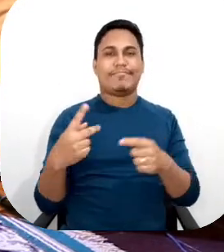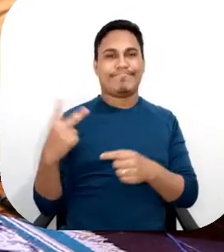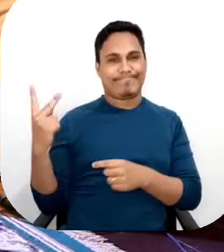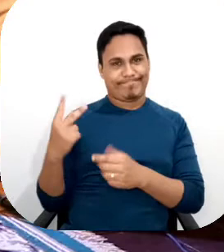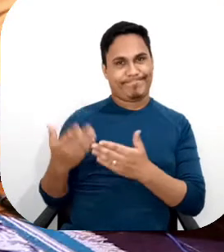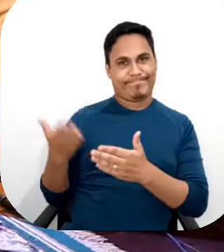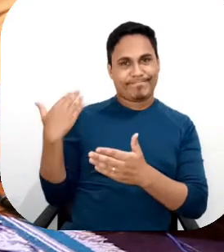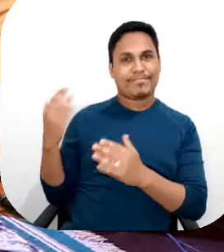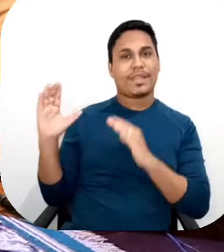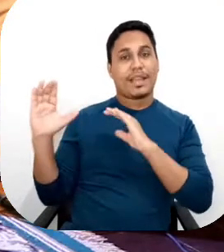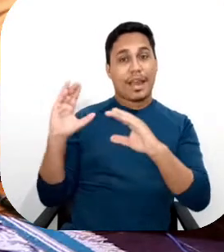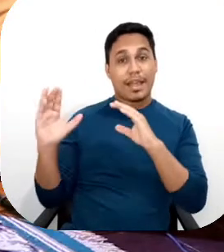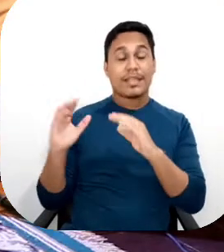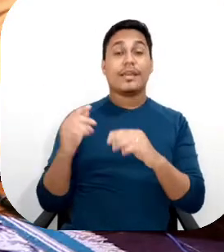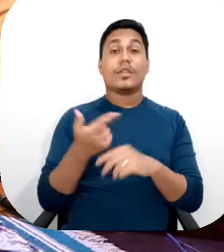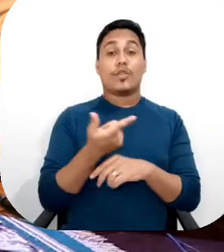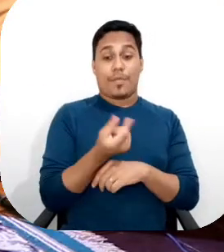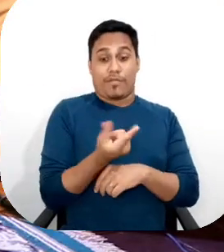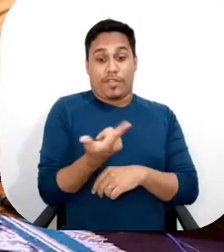faixas para lançar agora em